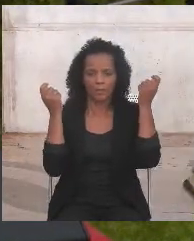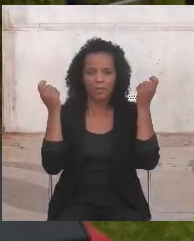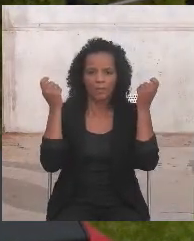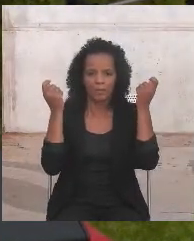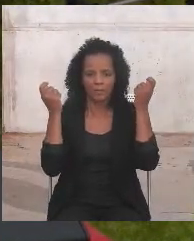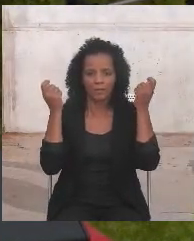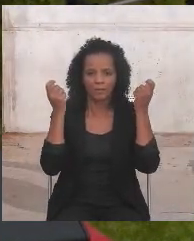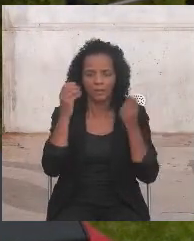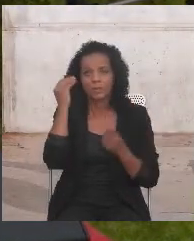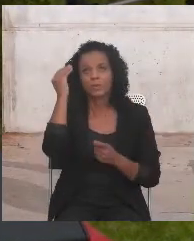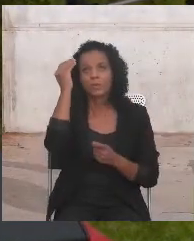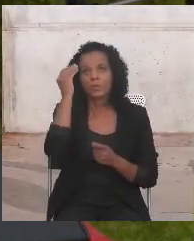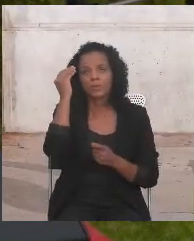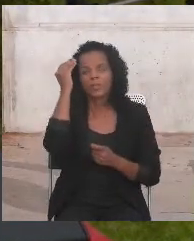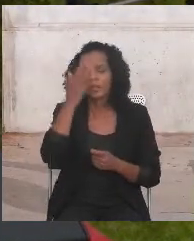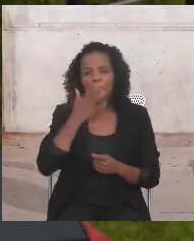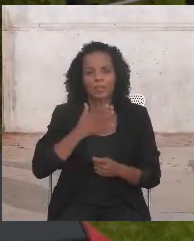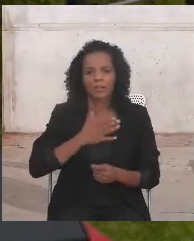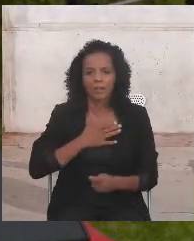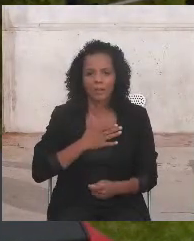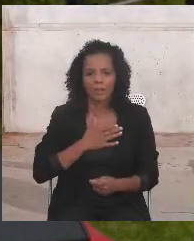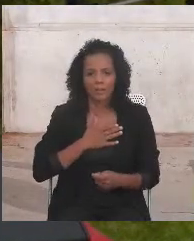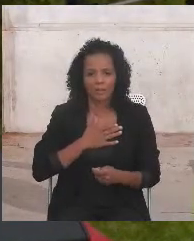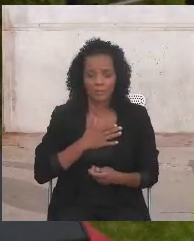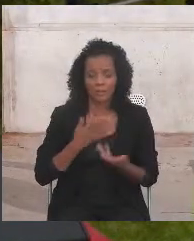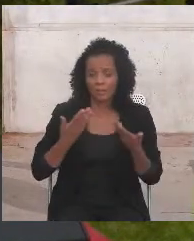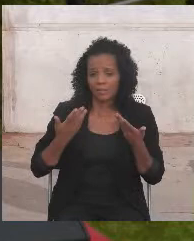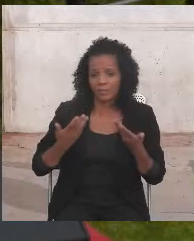o olhar e assim